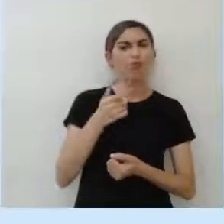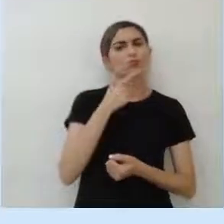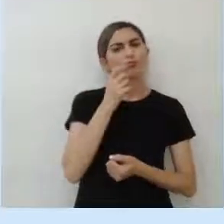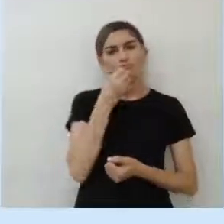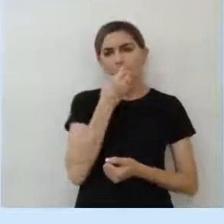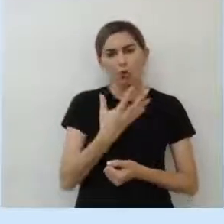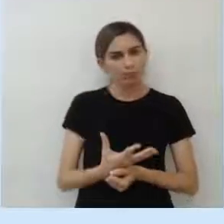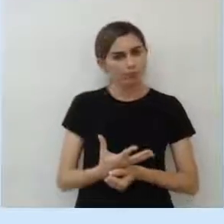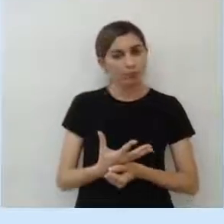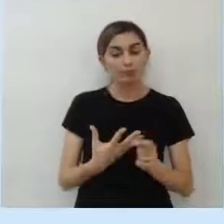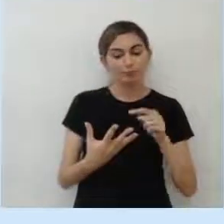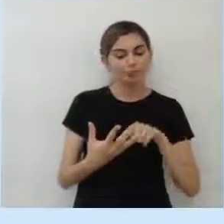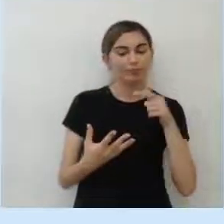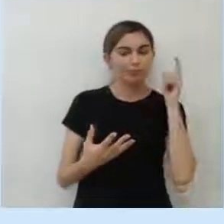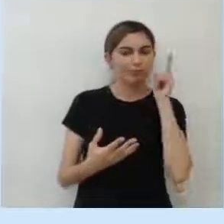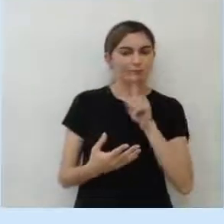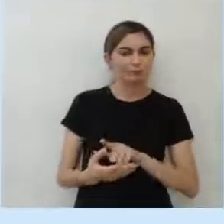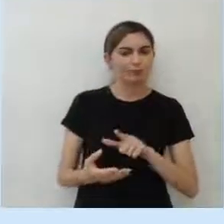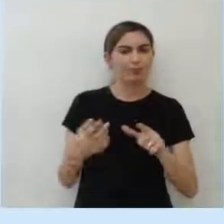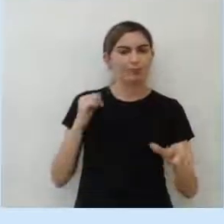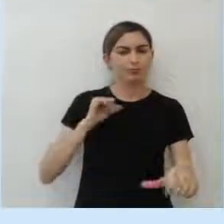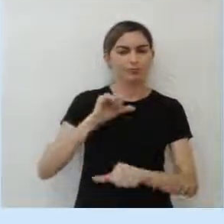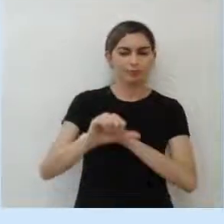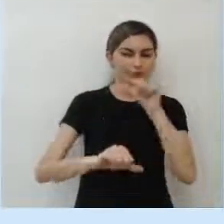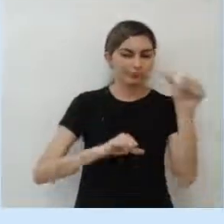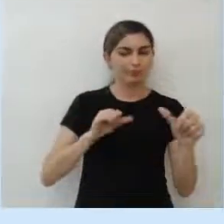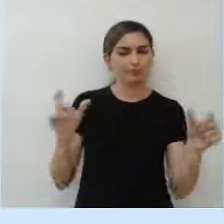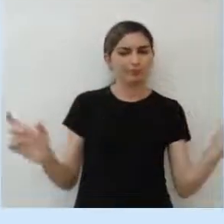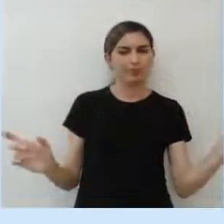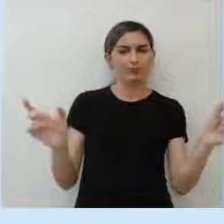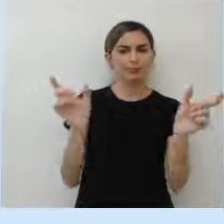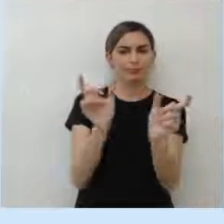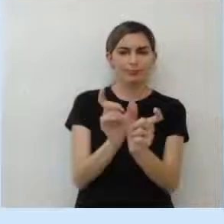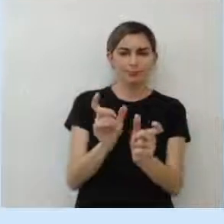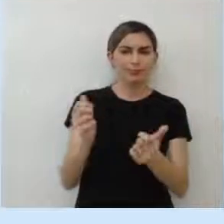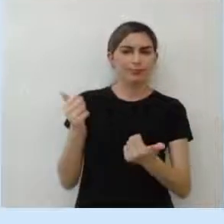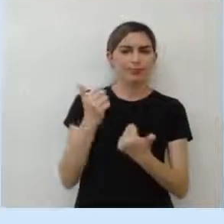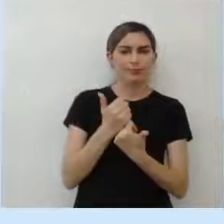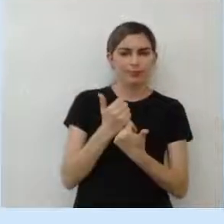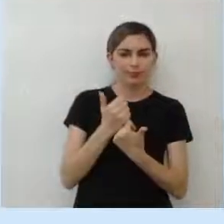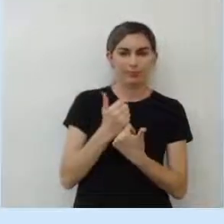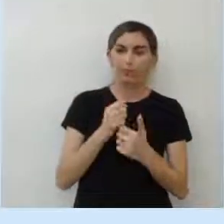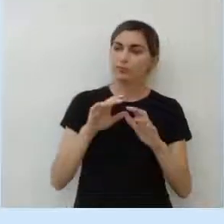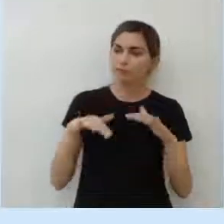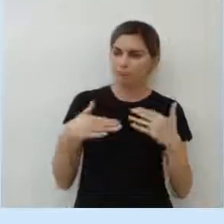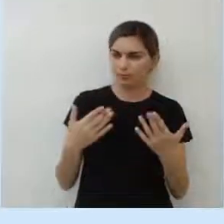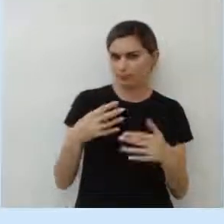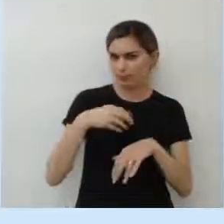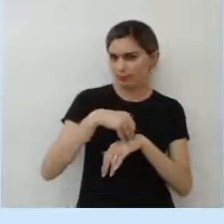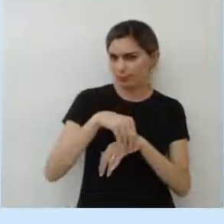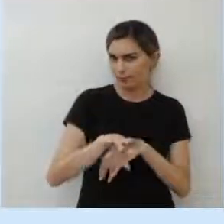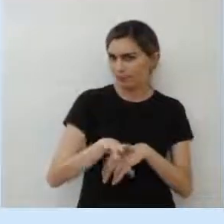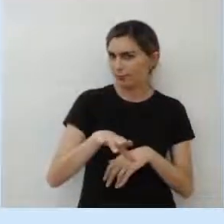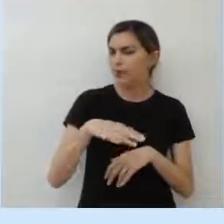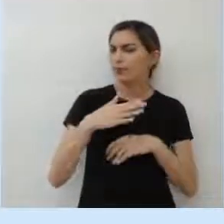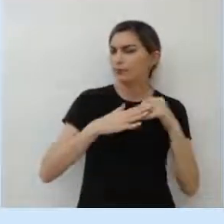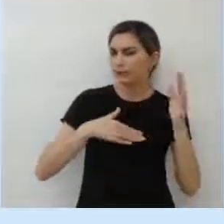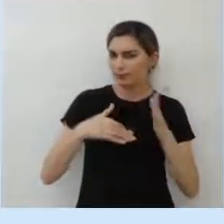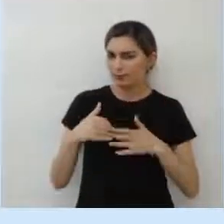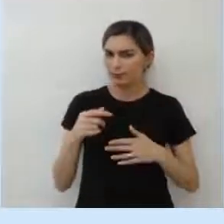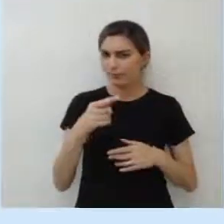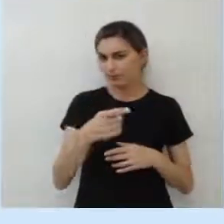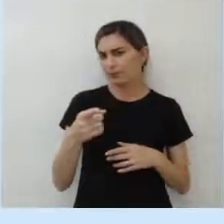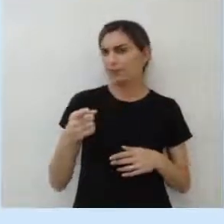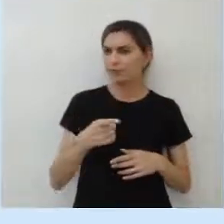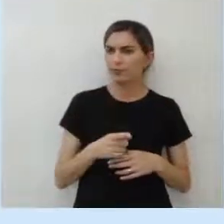Olha aí, a gente consegue fazer essa troca, a gente consegue fazer essa substituição. Então, fica essa dica prática para vocês,